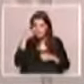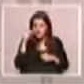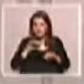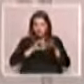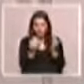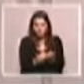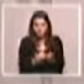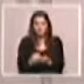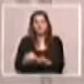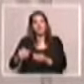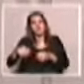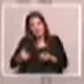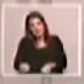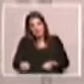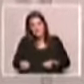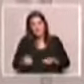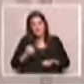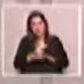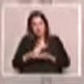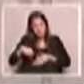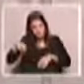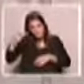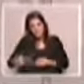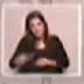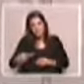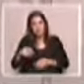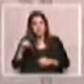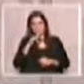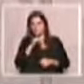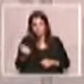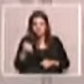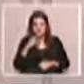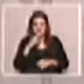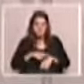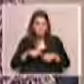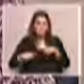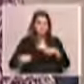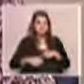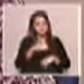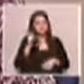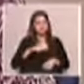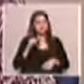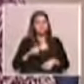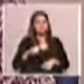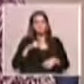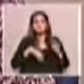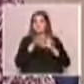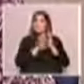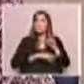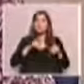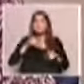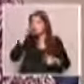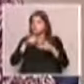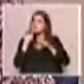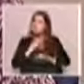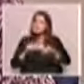Sim. Aguenta mais um bocadinho. Aguenta mais um pouquinho. Não é? Uhum. Mas para o consumir, é porque isto é tudo regras. E eu acho que este programa também serve para ensinar as pessoas a